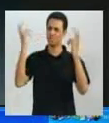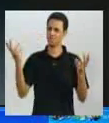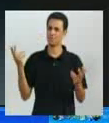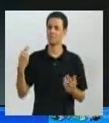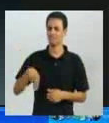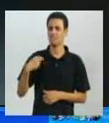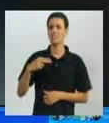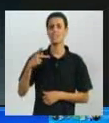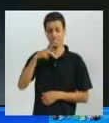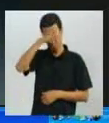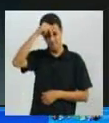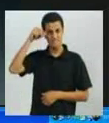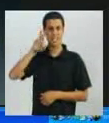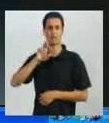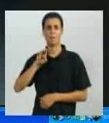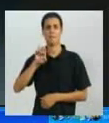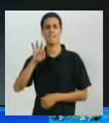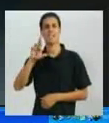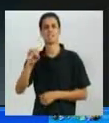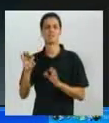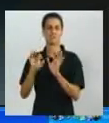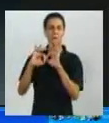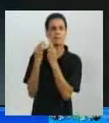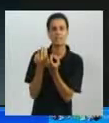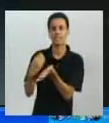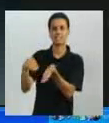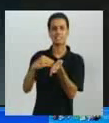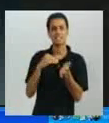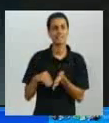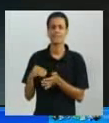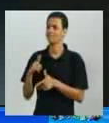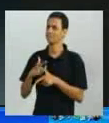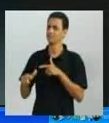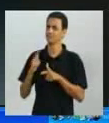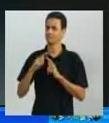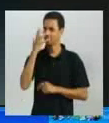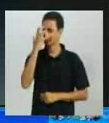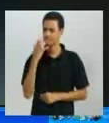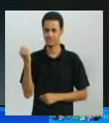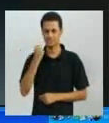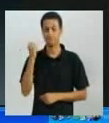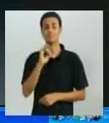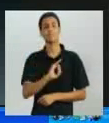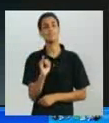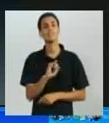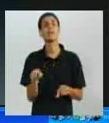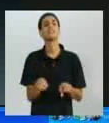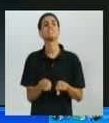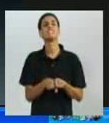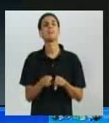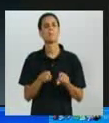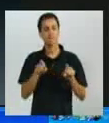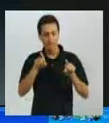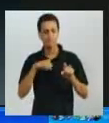prefeito Roberto, sua equipe, seus familiares e seus secretários com seríssimos problemas, e Itajaí, operação parada